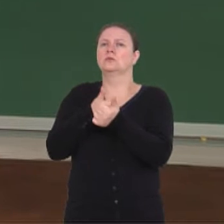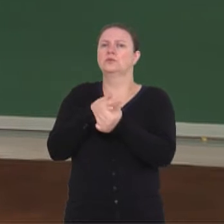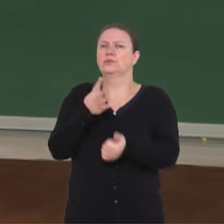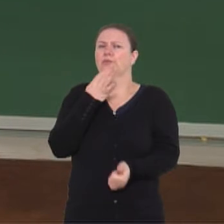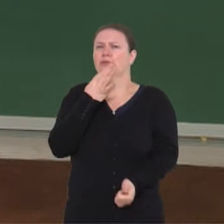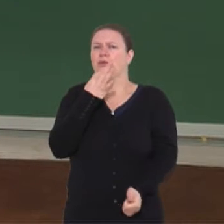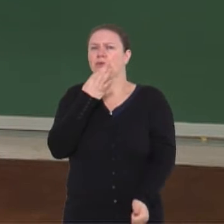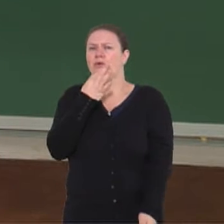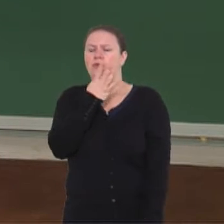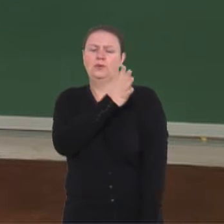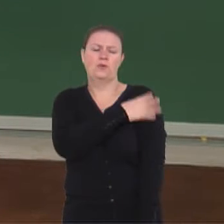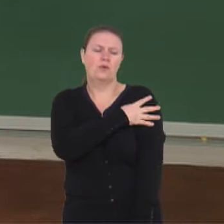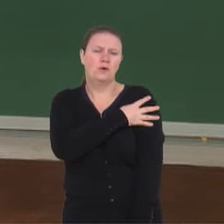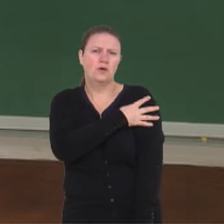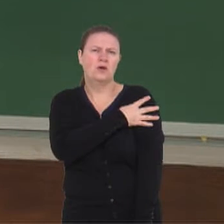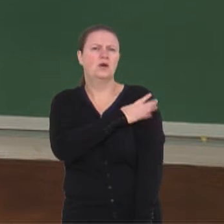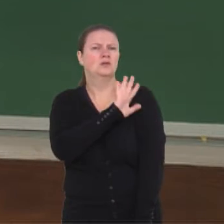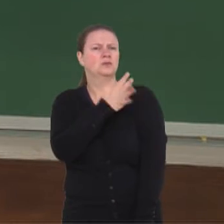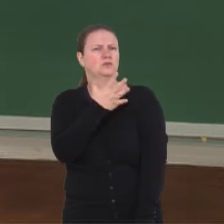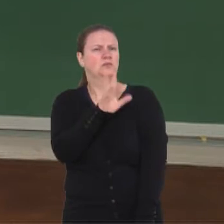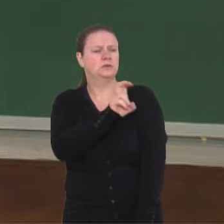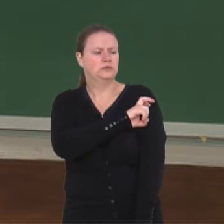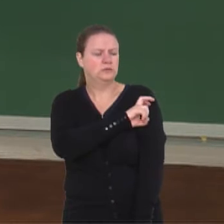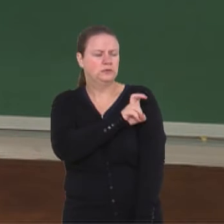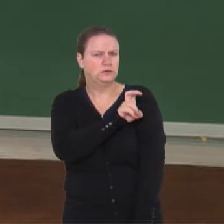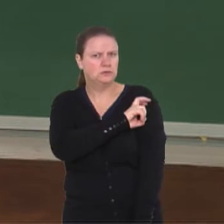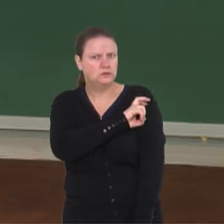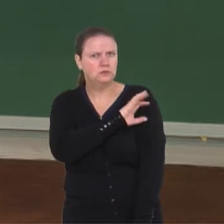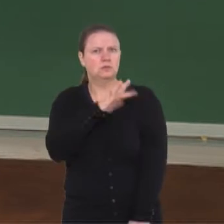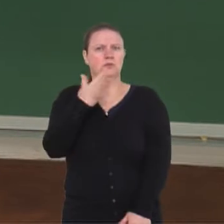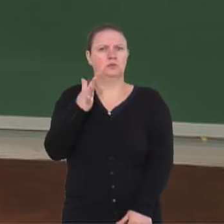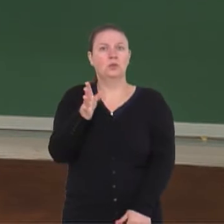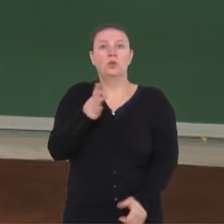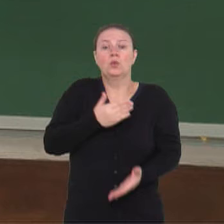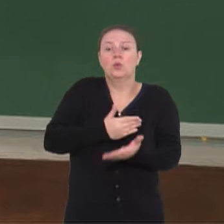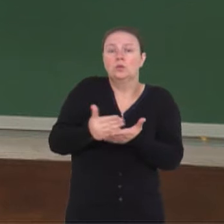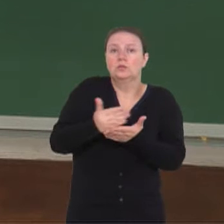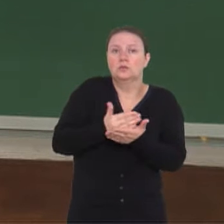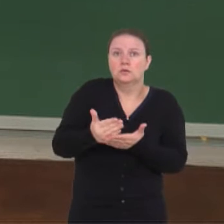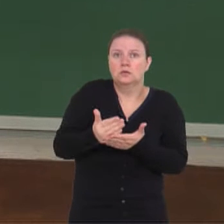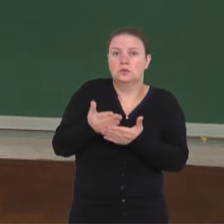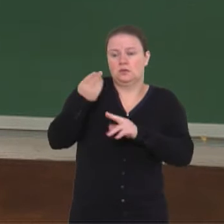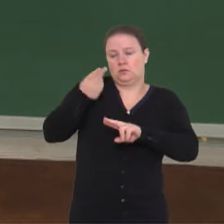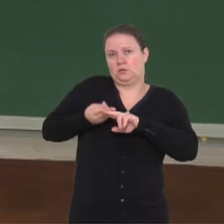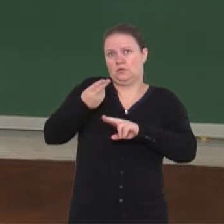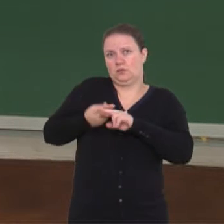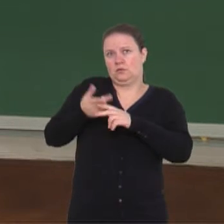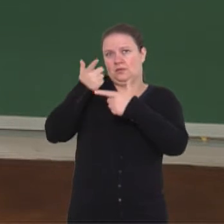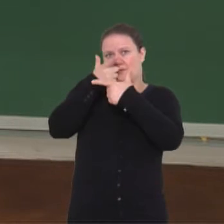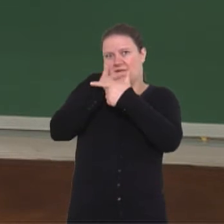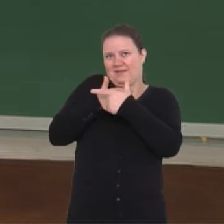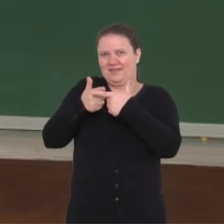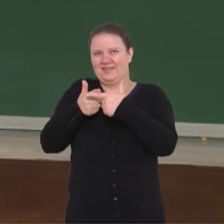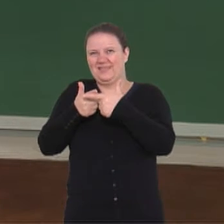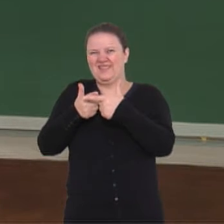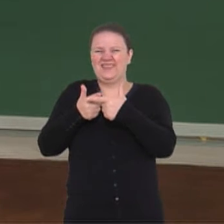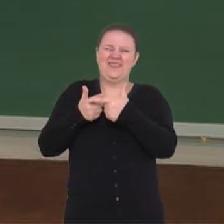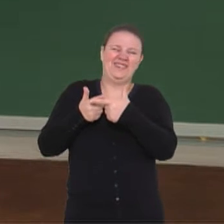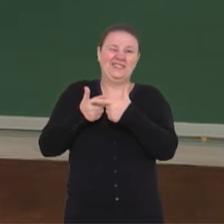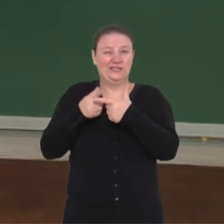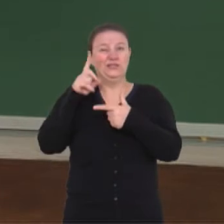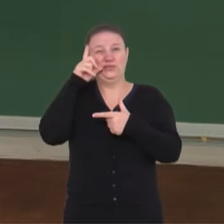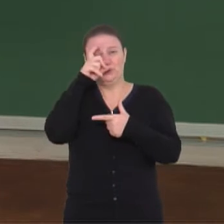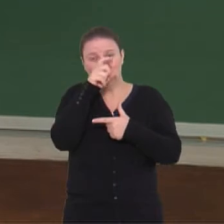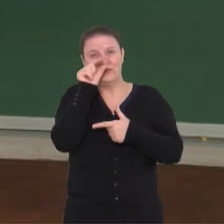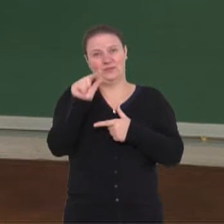desde lá do quarto ano, mais ou menos, quinto ano, que vocês começaram a brigar um pouquinho com a matemática na divisão. É o